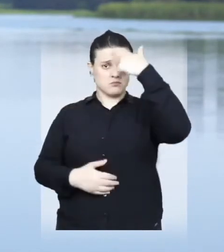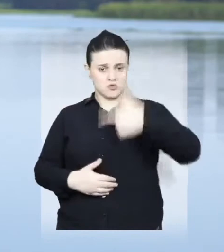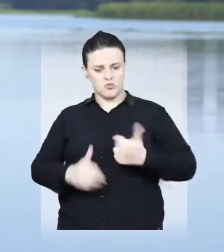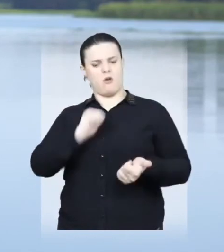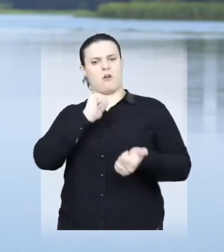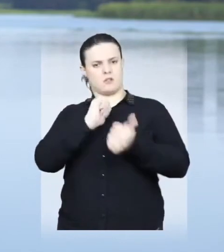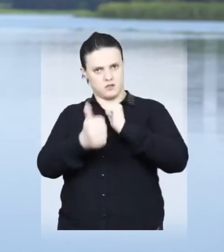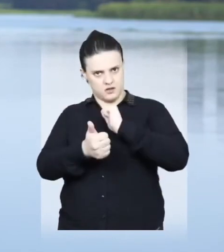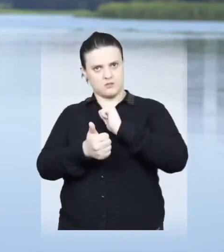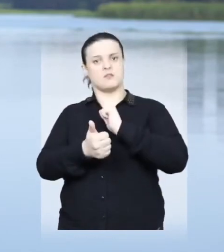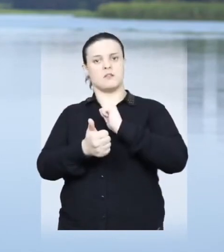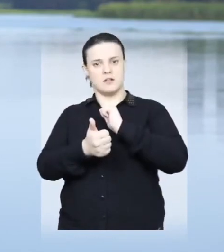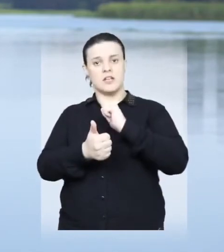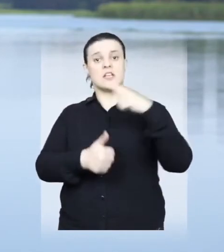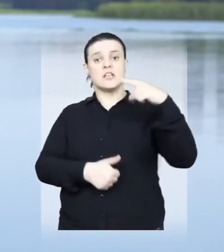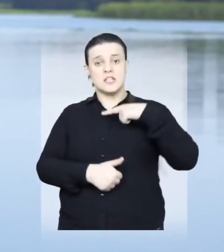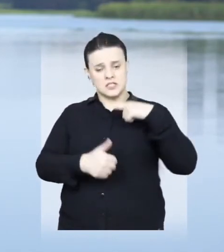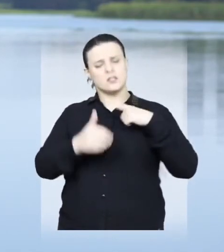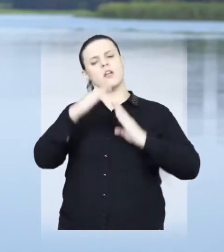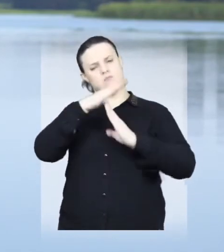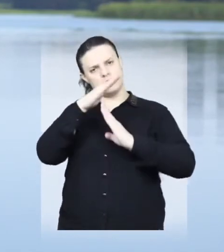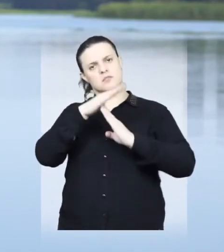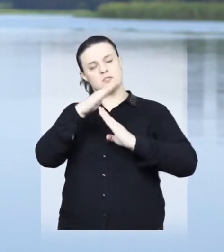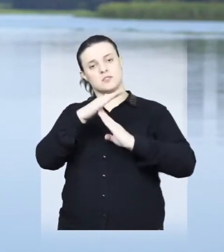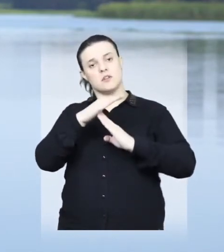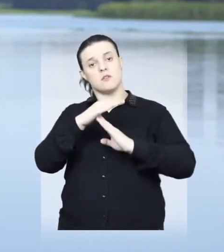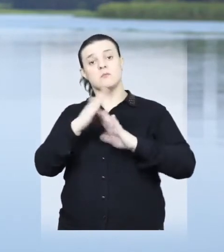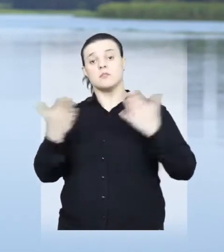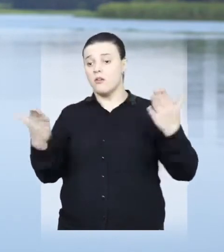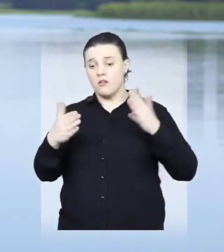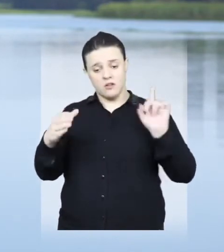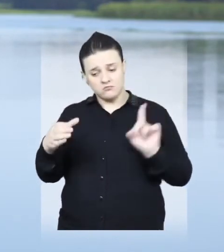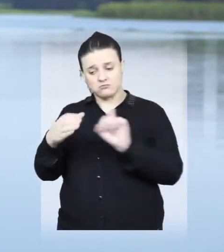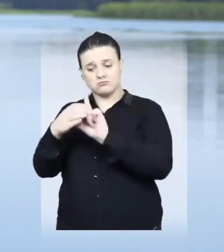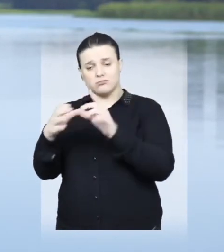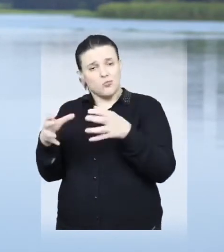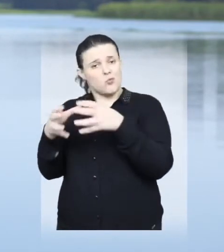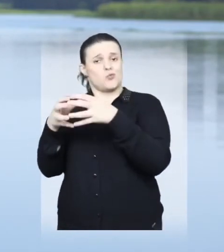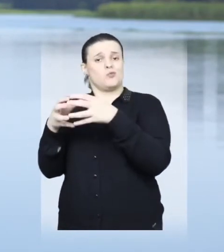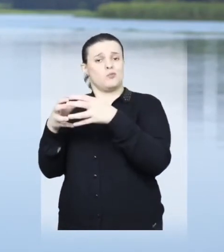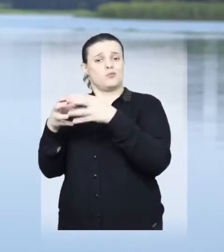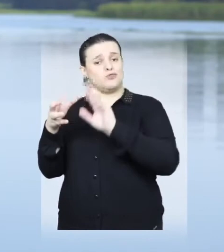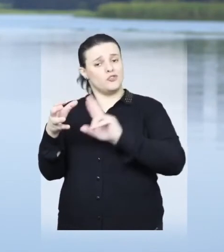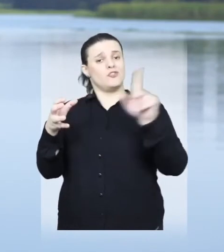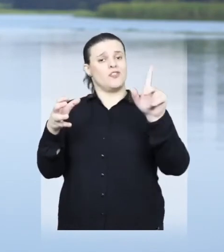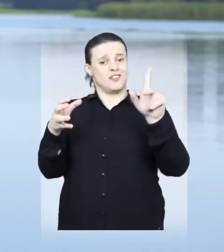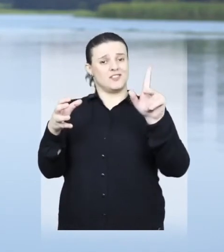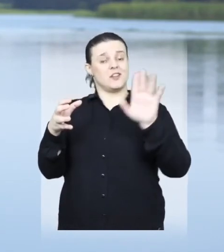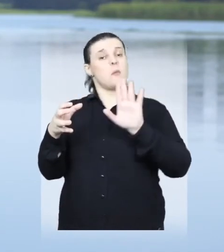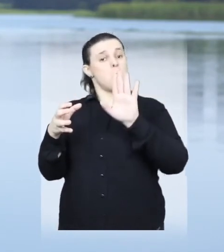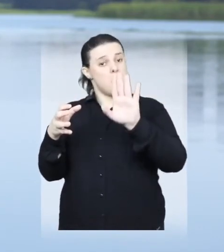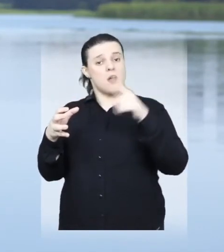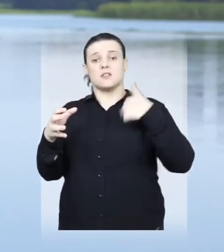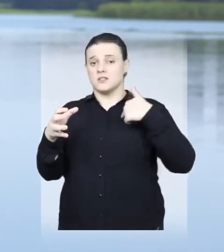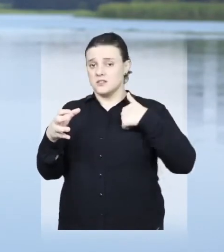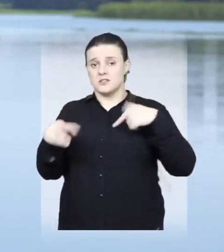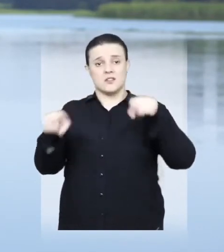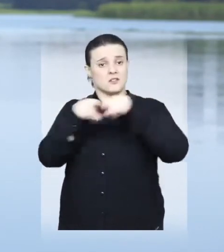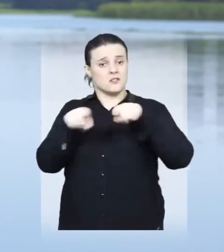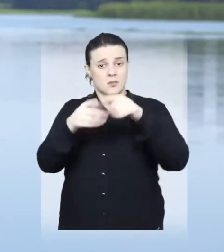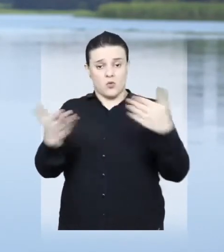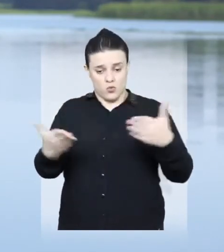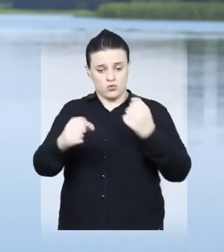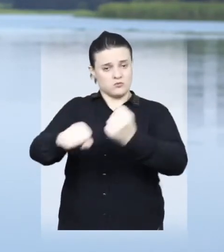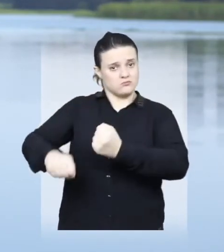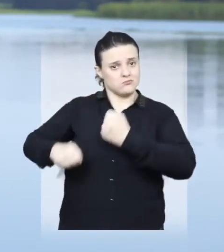sim como um atleta que tem uma limitação. Então eu estou encaixada numa categoria diferente, mas eu faço